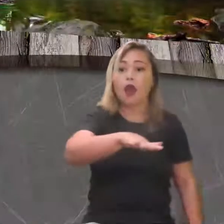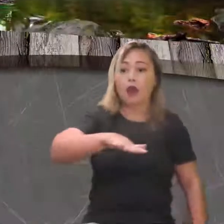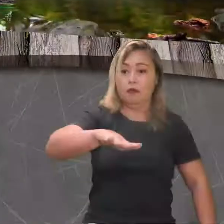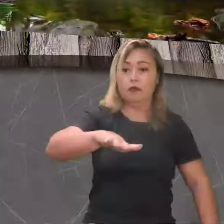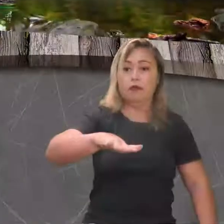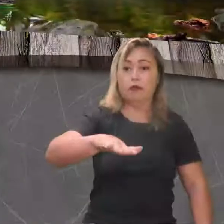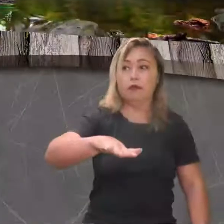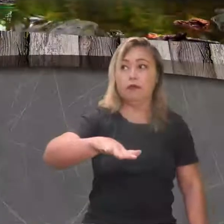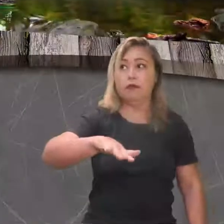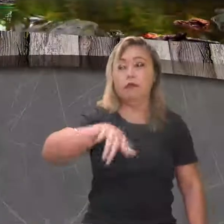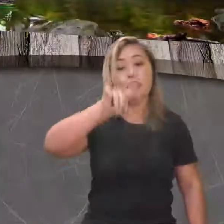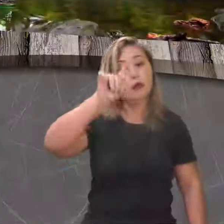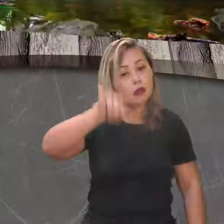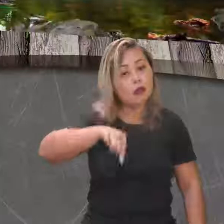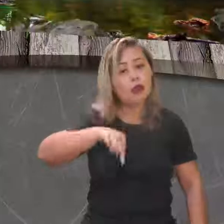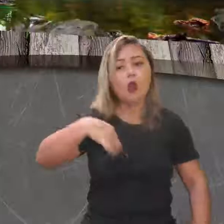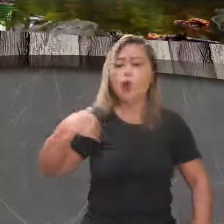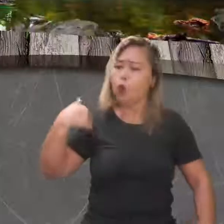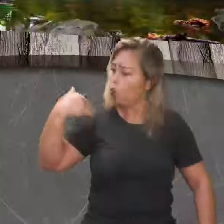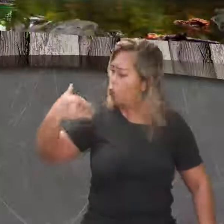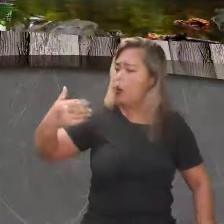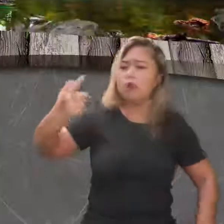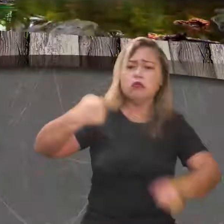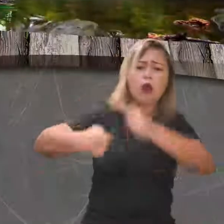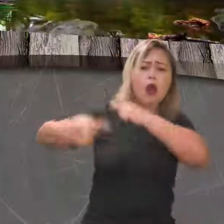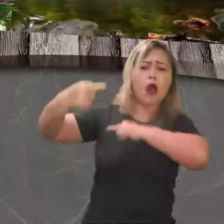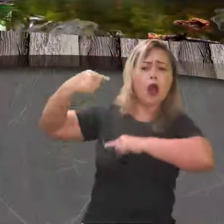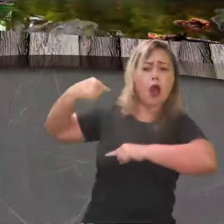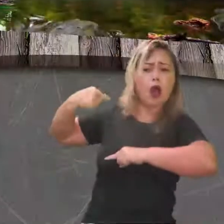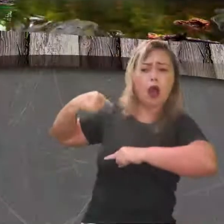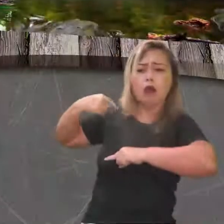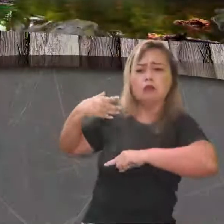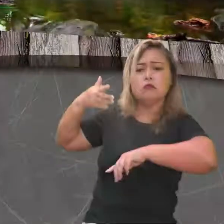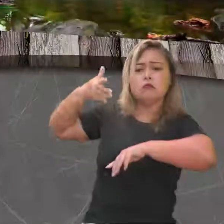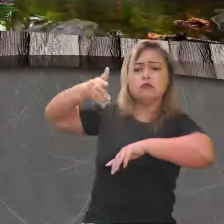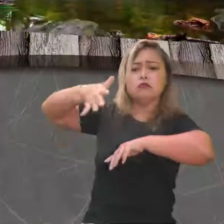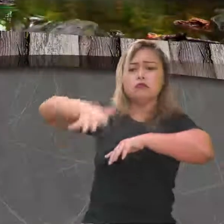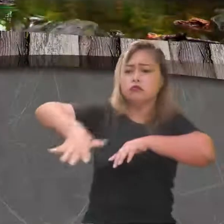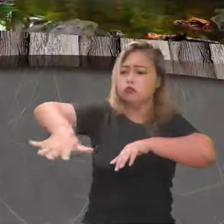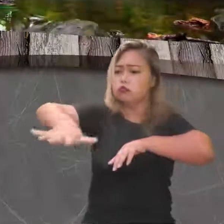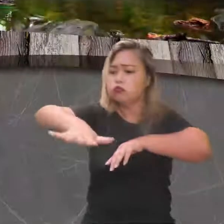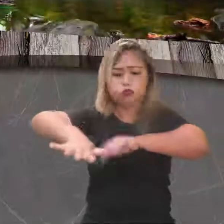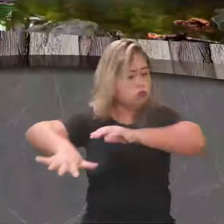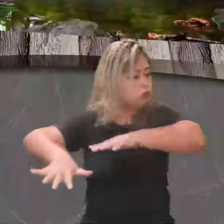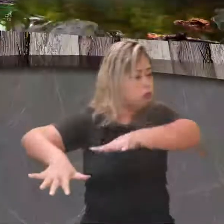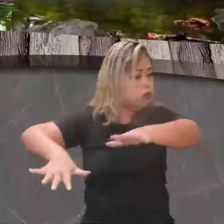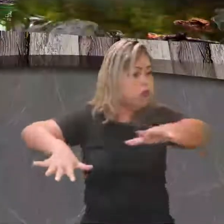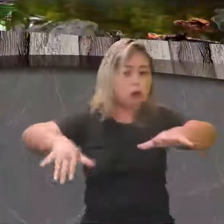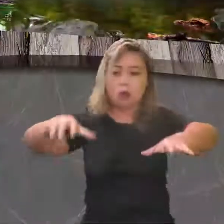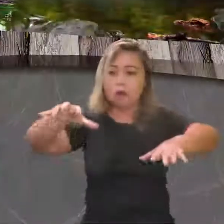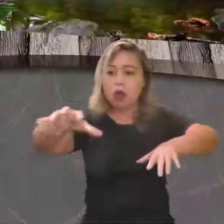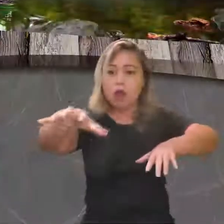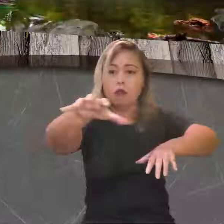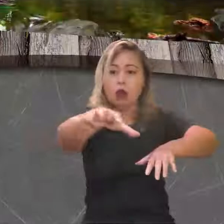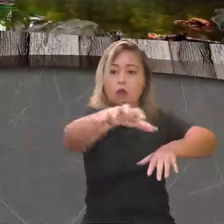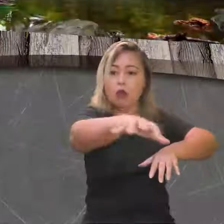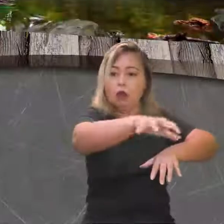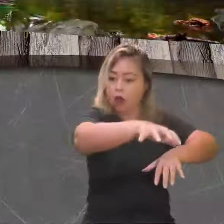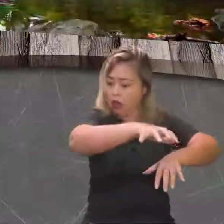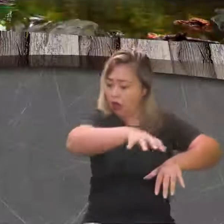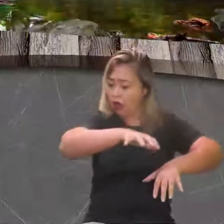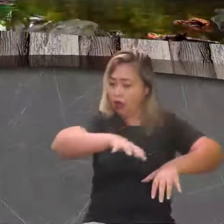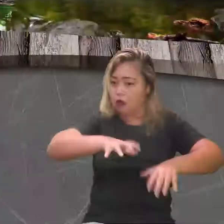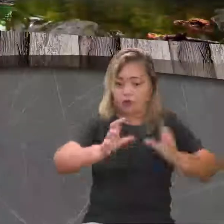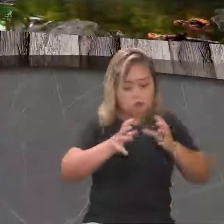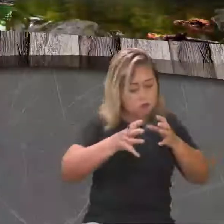ambiente. E a gente sabe que no início de tudo, para poder povoar esses grandes territórios espalhados por todos